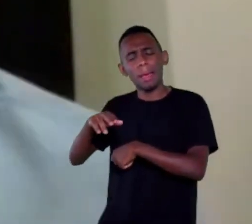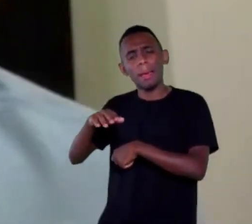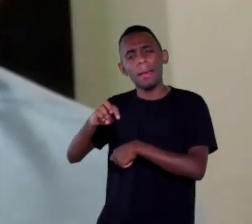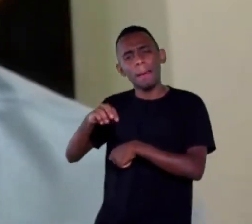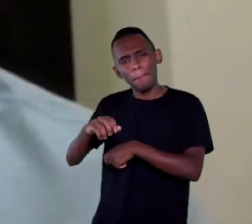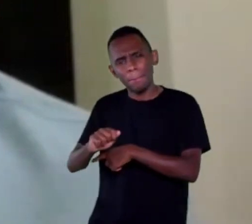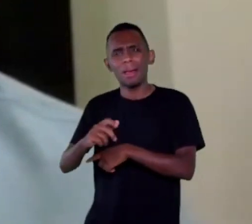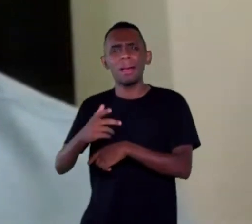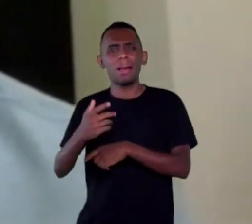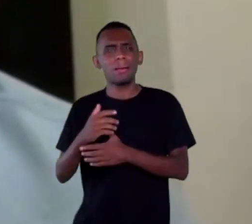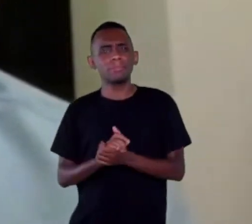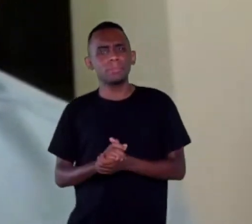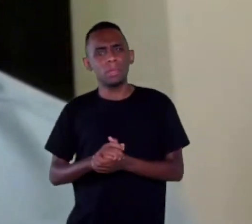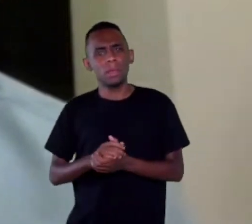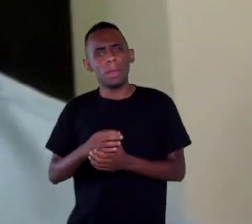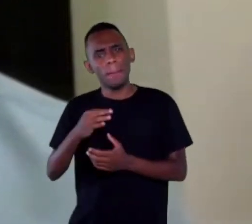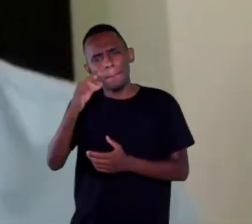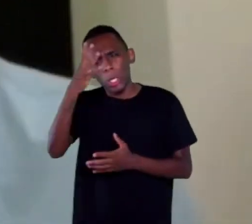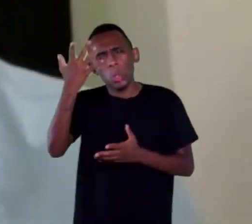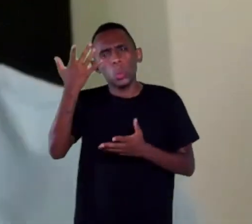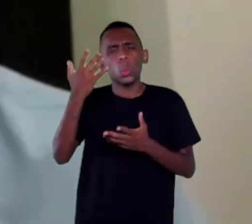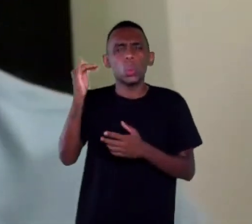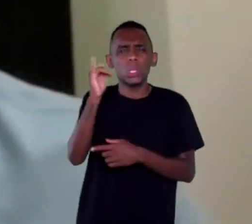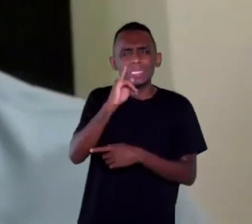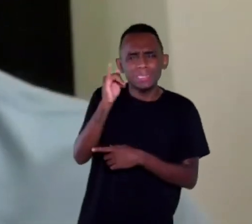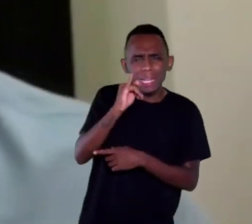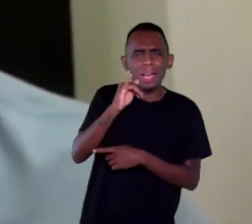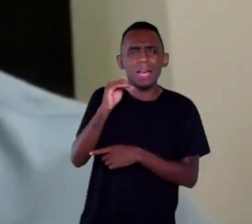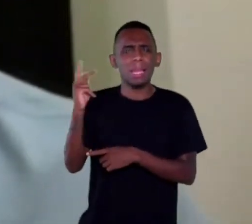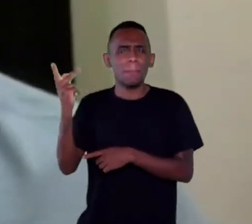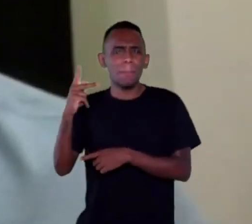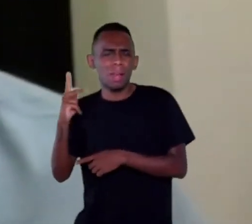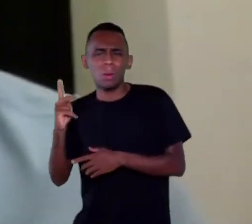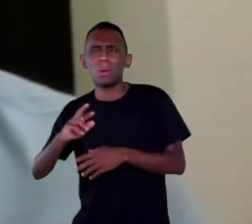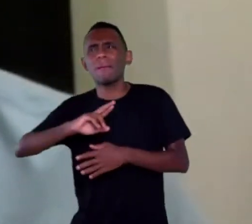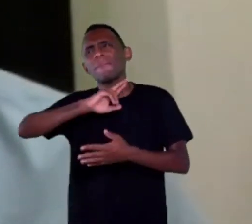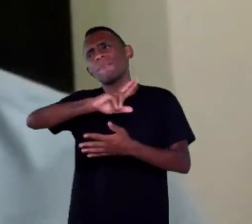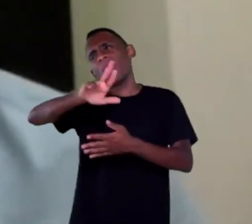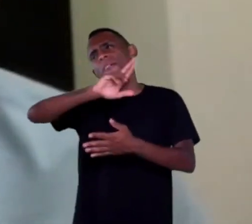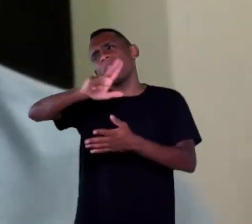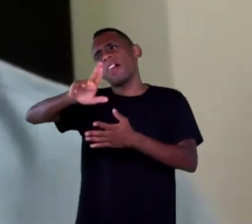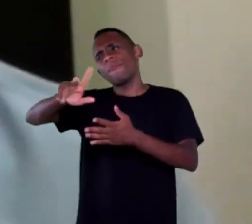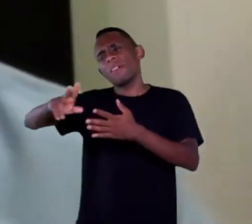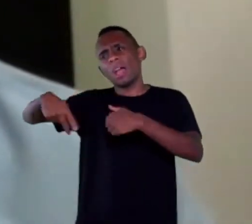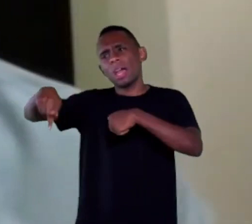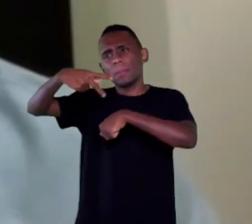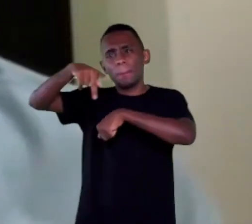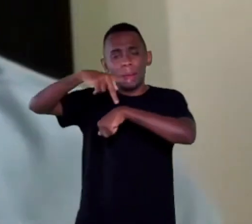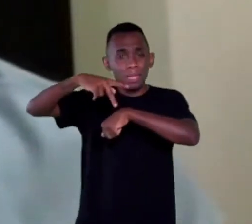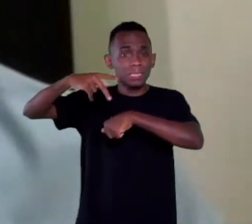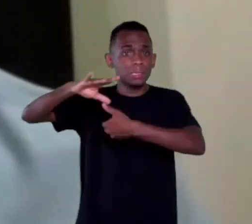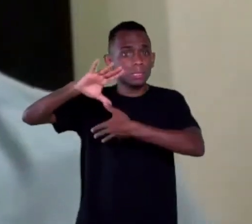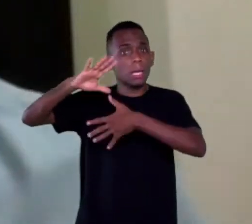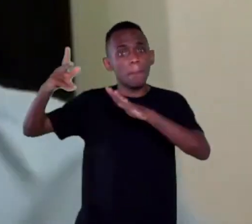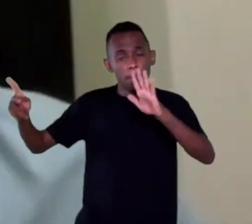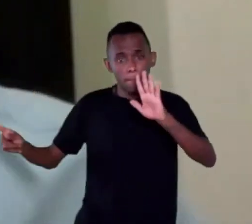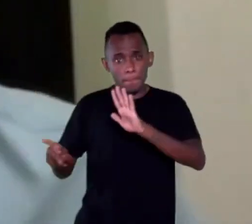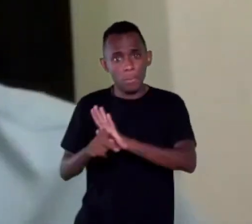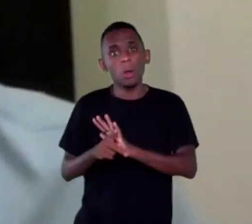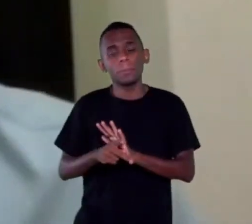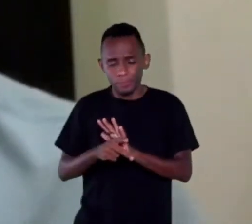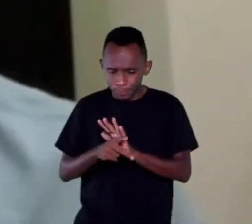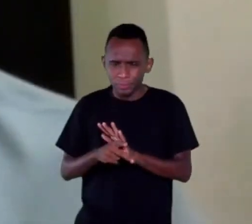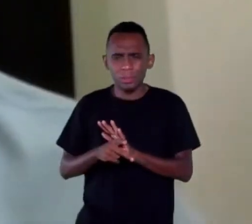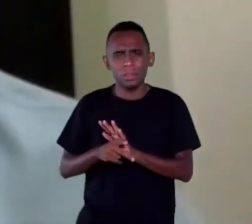Peru, Paraguai, Itália, chegou assim em vários países da América Latina, chegou em vários